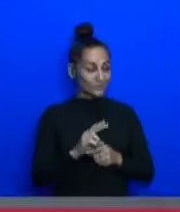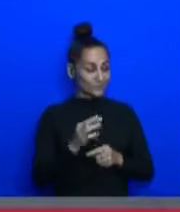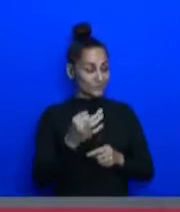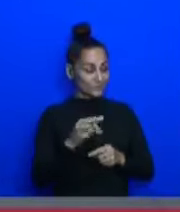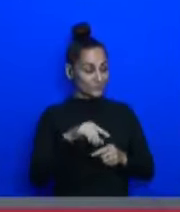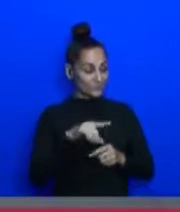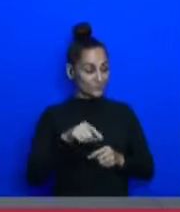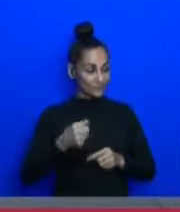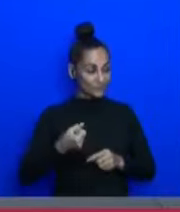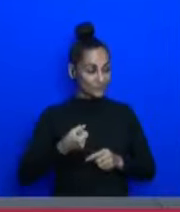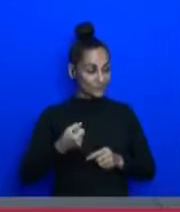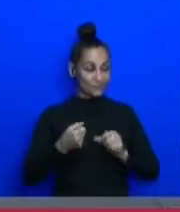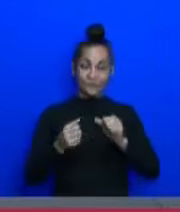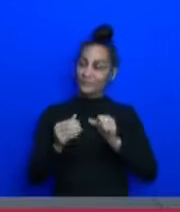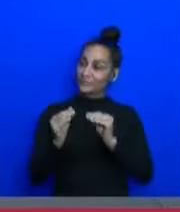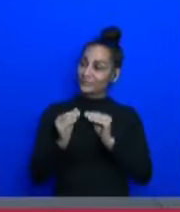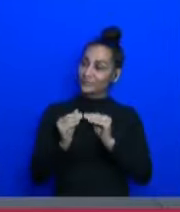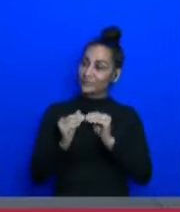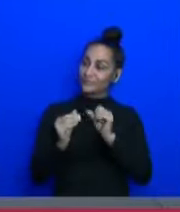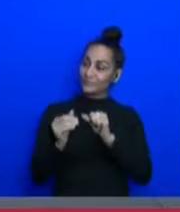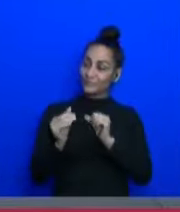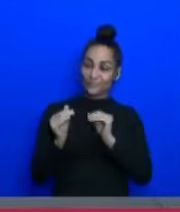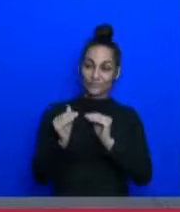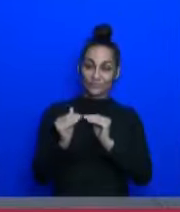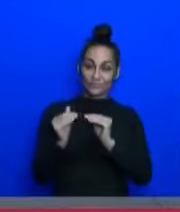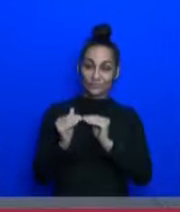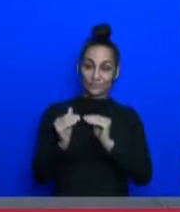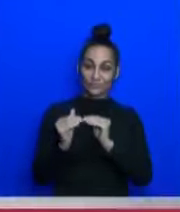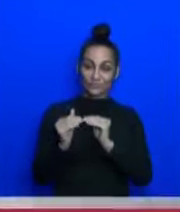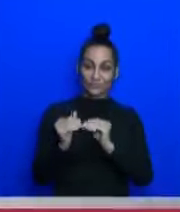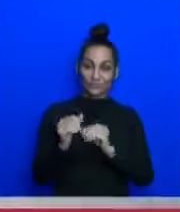Senhoras auditoras, confirmam os números sorteados? Sim, confirmo. Sim, confirmo. Números sorteados confirmados.